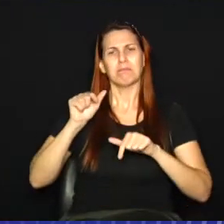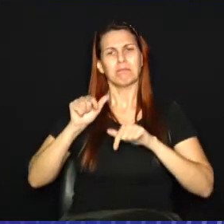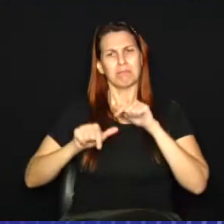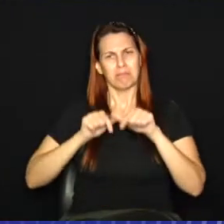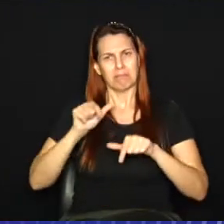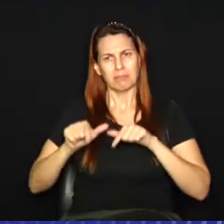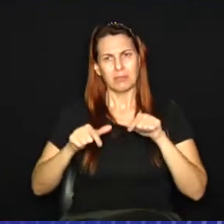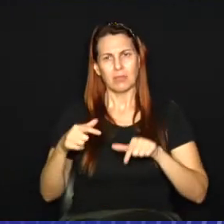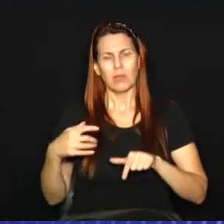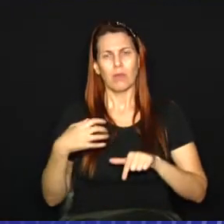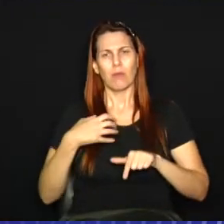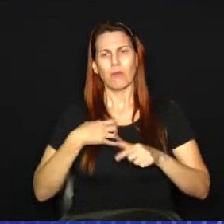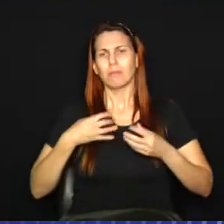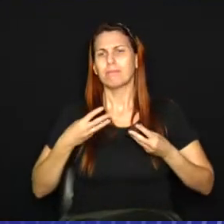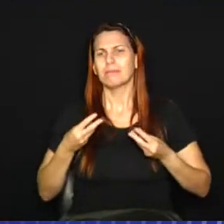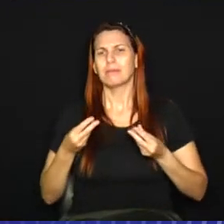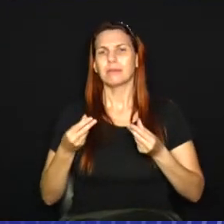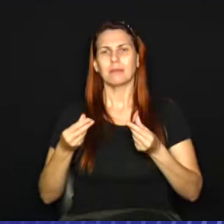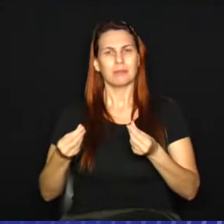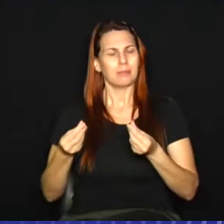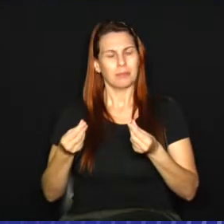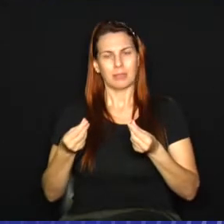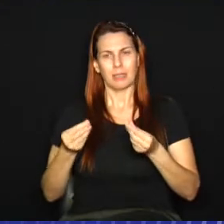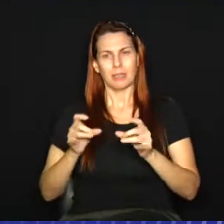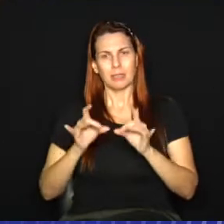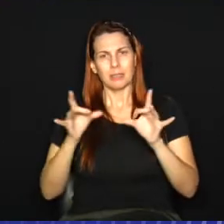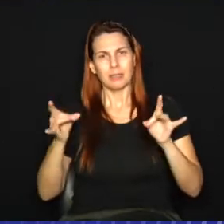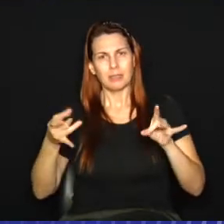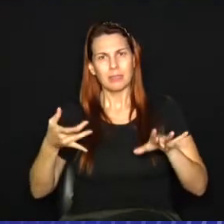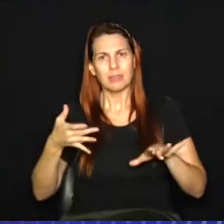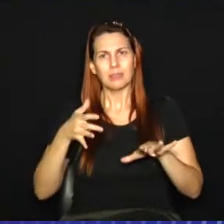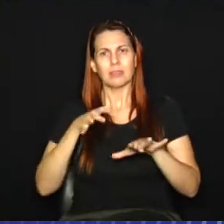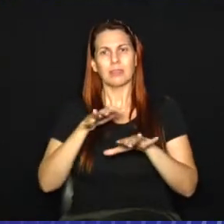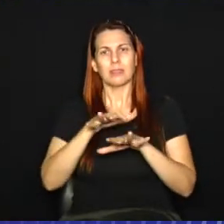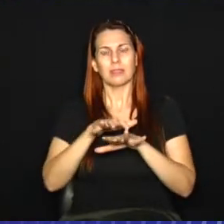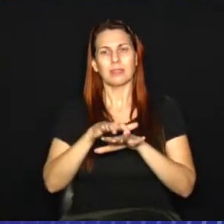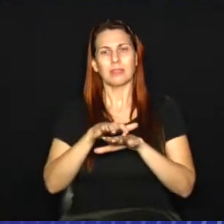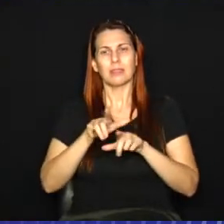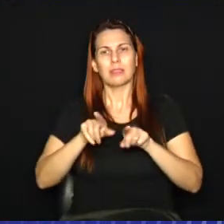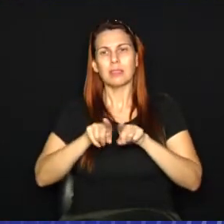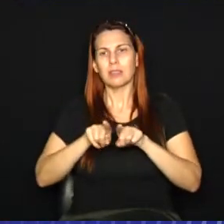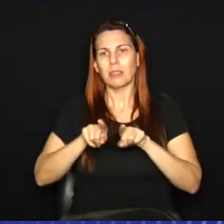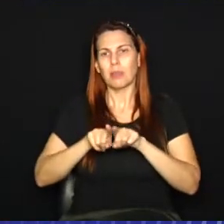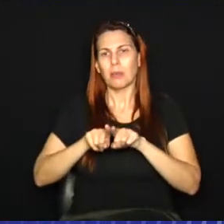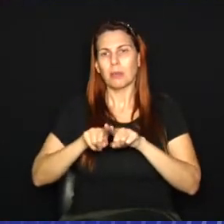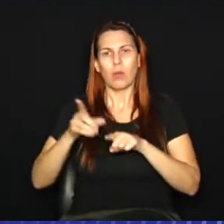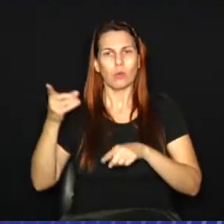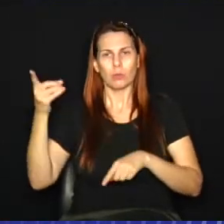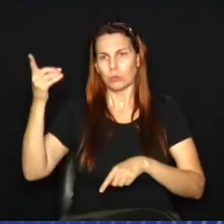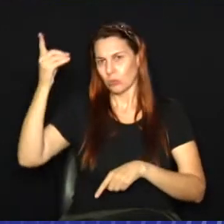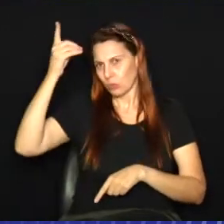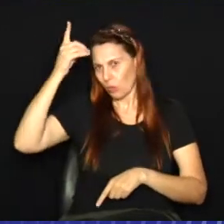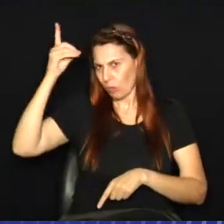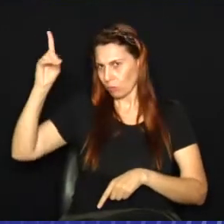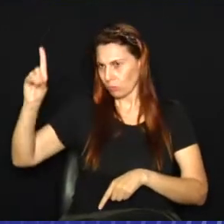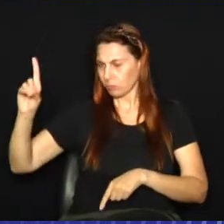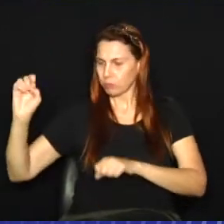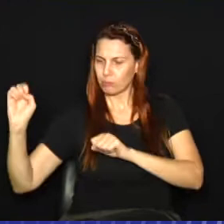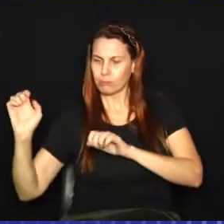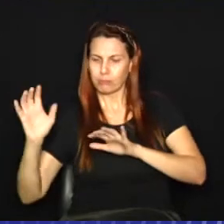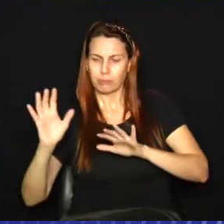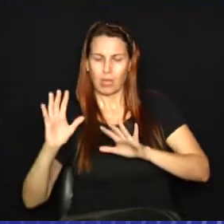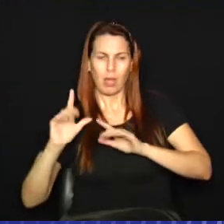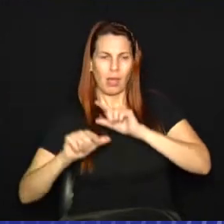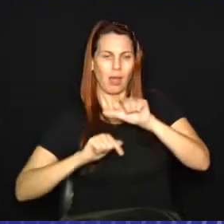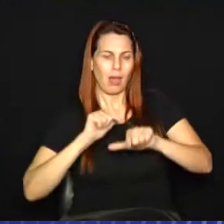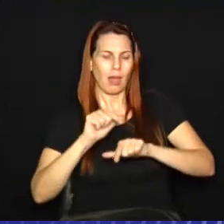melhor forma possível, de uma forma muito inclusiva, e coloca todo o seu dom à disposição ao